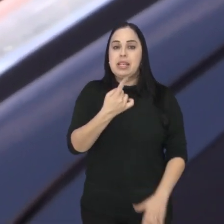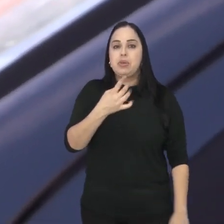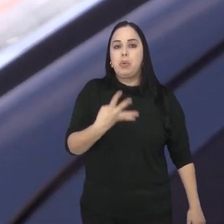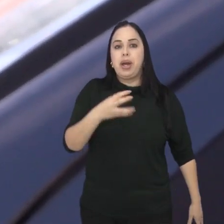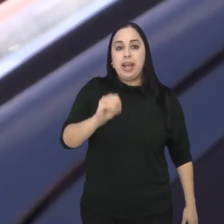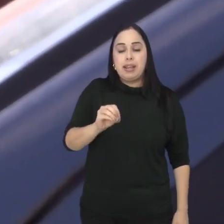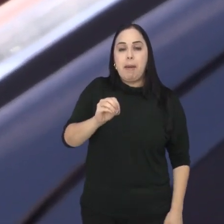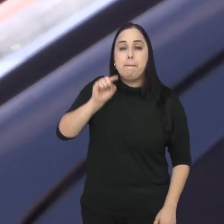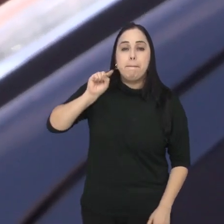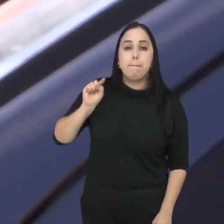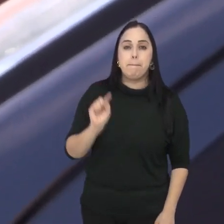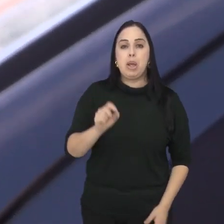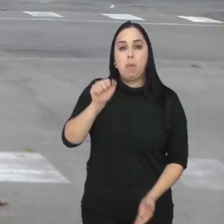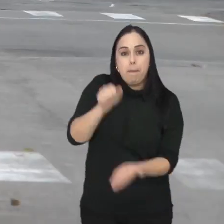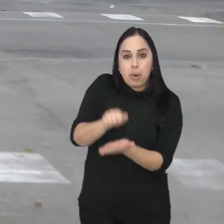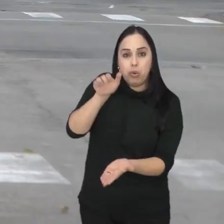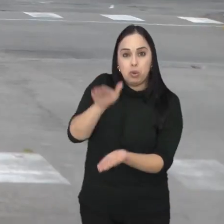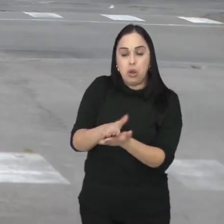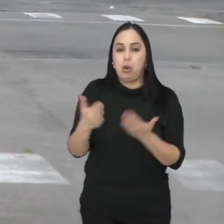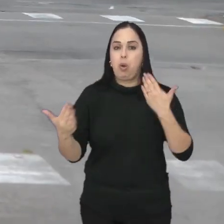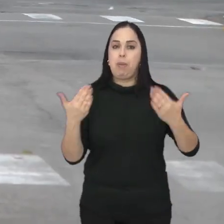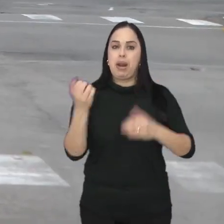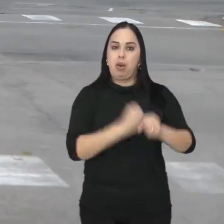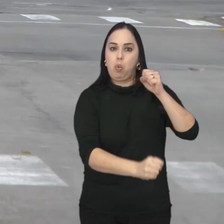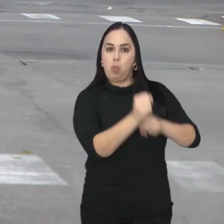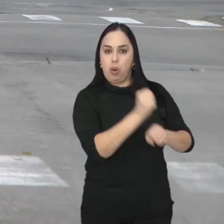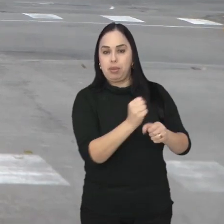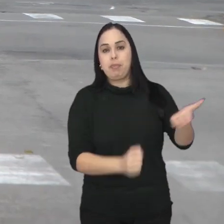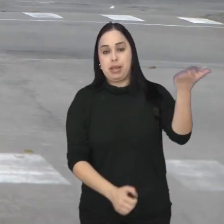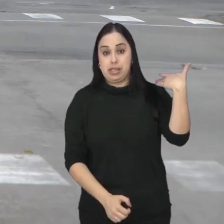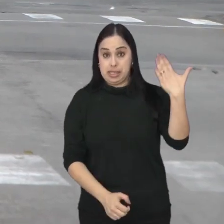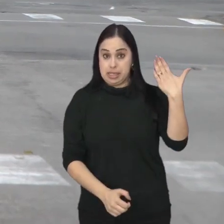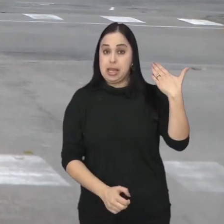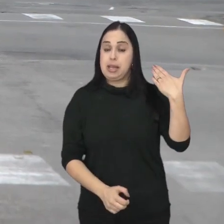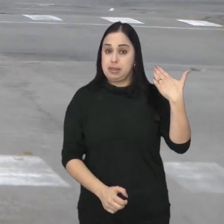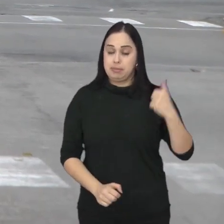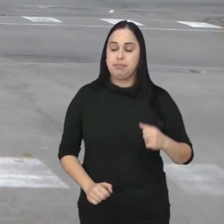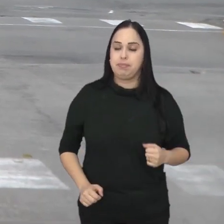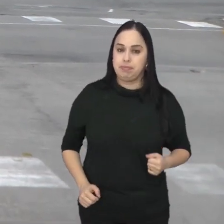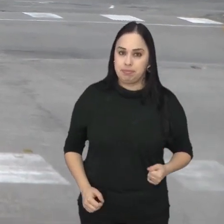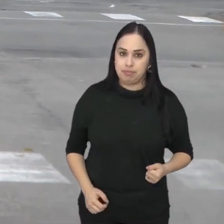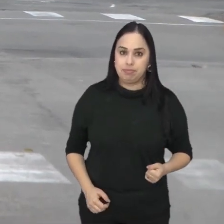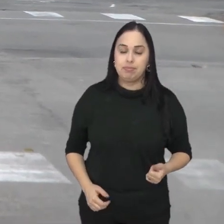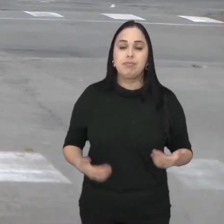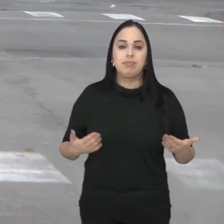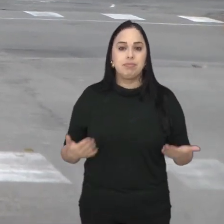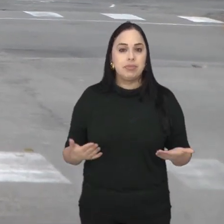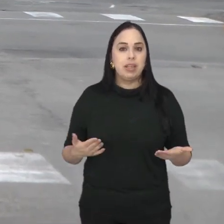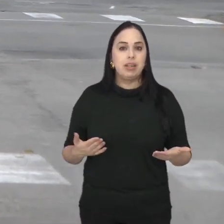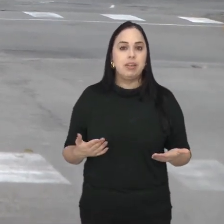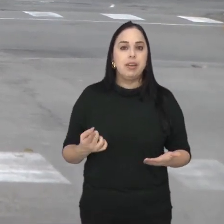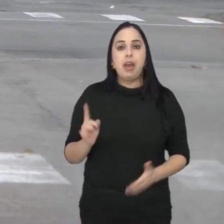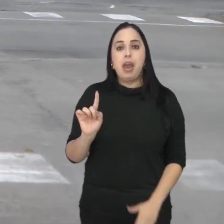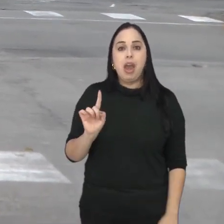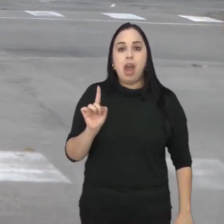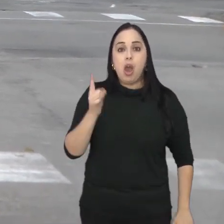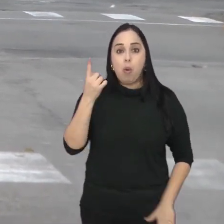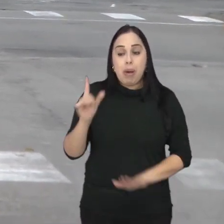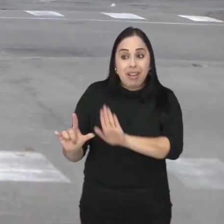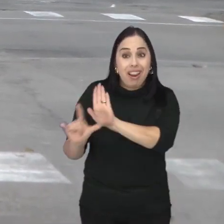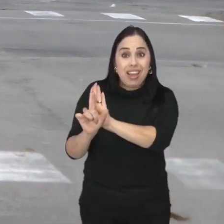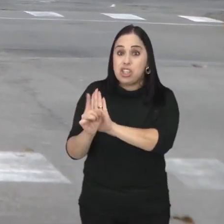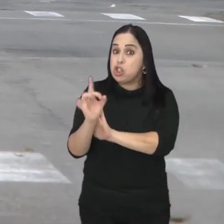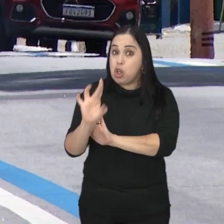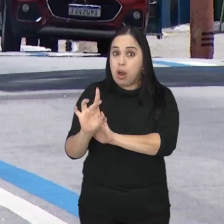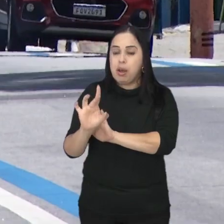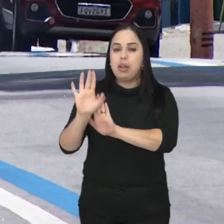mil infrações, em comparação com 53 mil no mesmo período do ano anterior. E essa é somente uma das